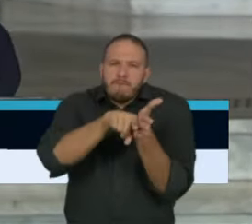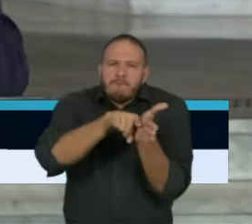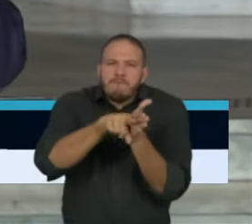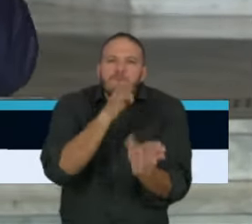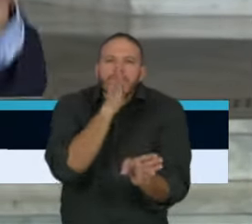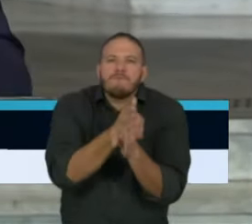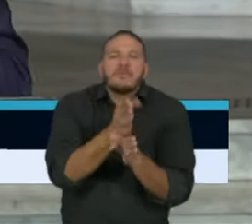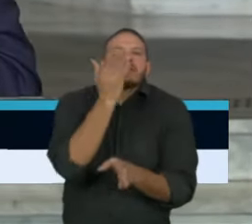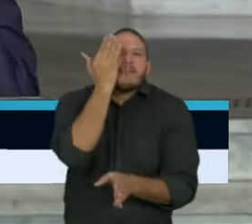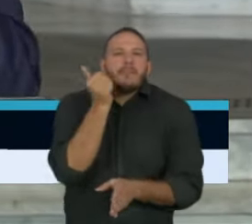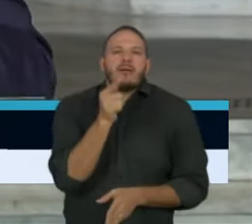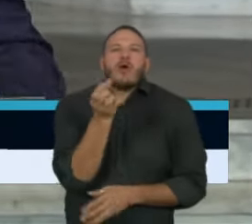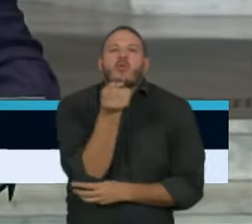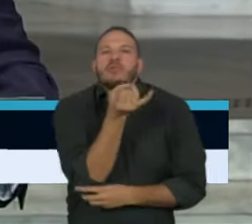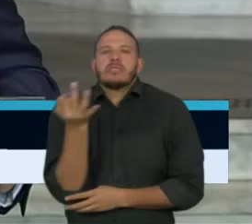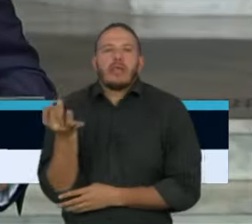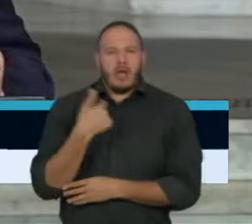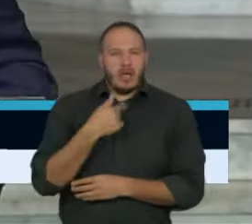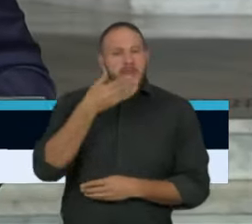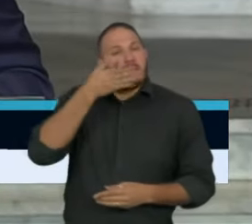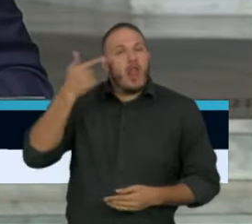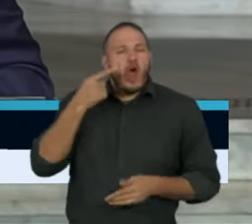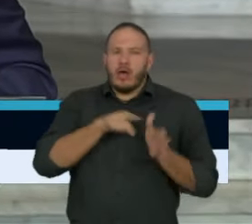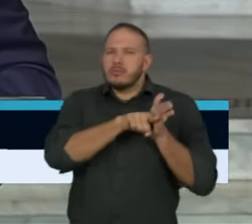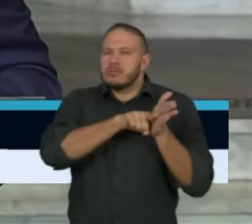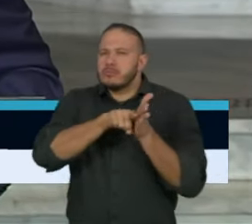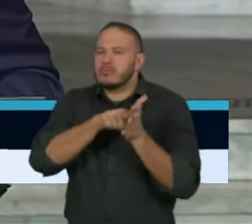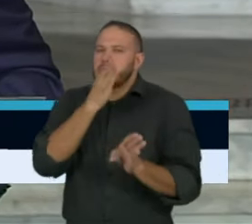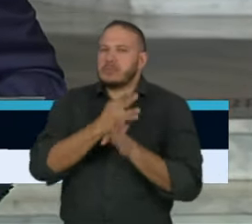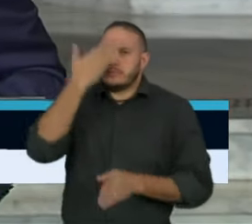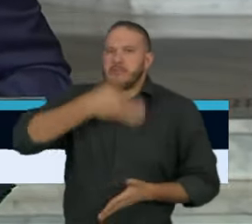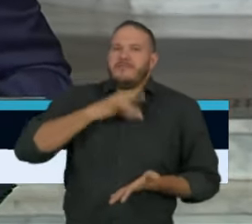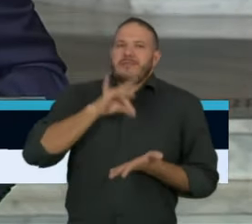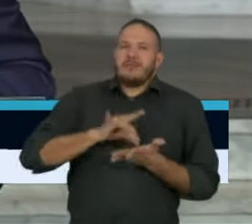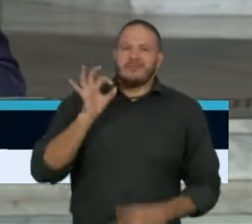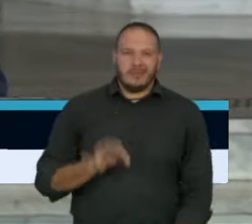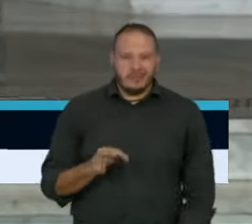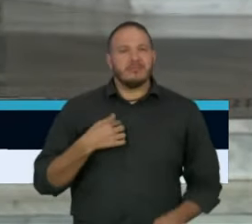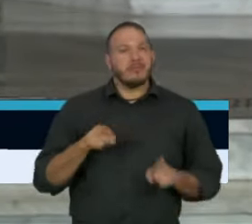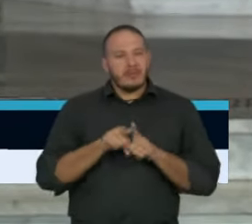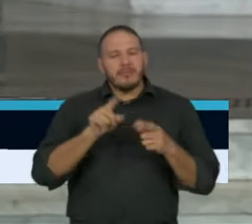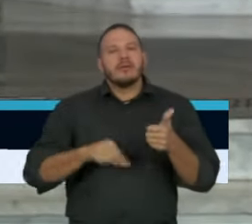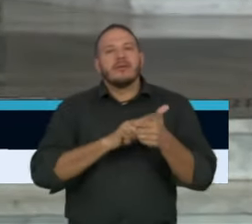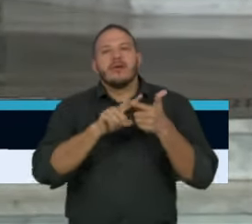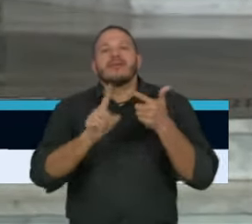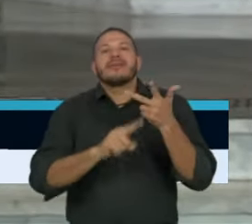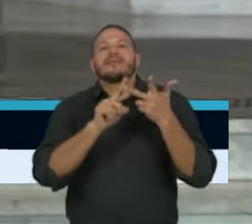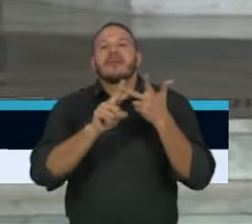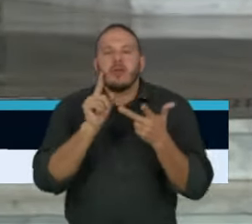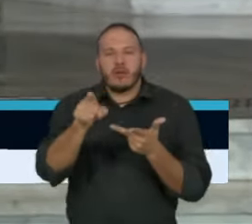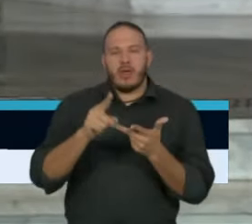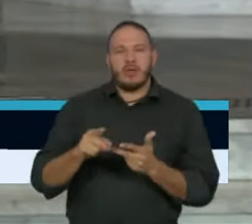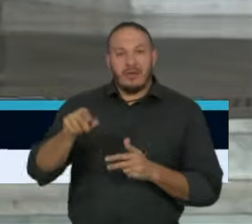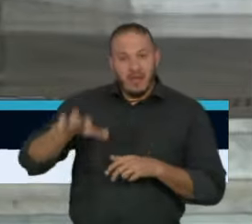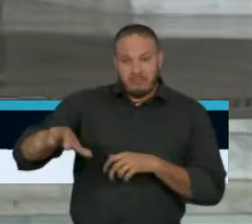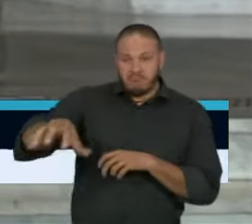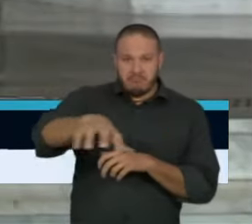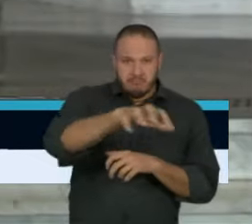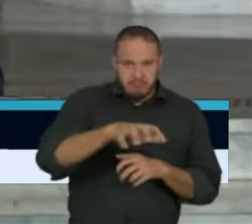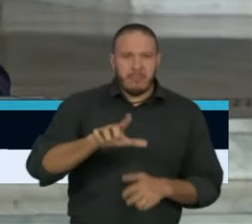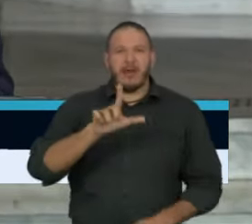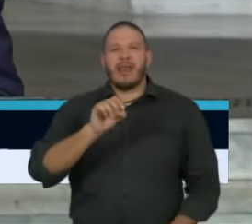para otimizar essas investigações. Por fim, o credenciamento desses laboratórios. Quer dizer, existe uma